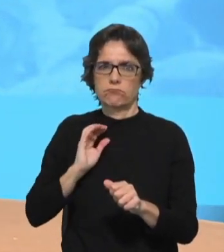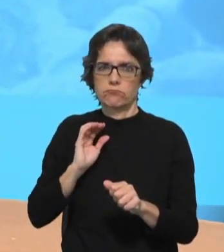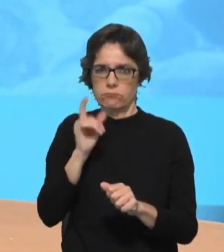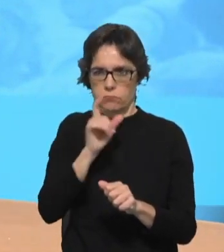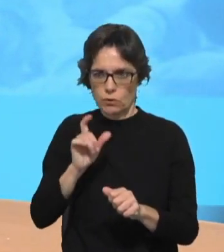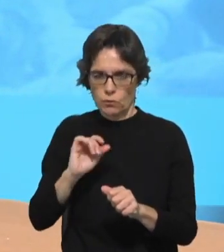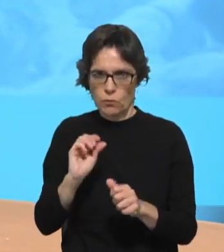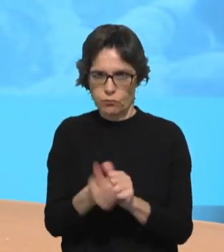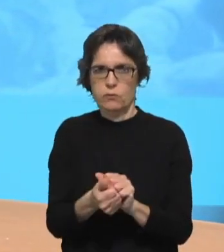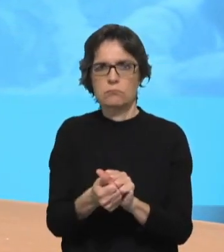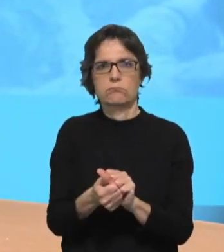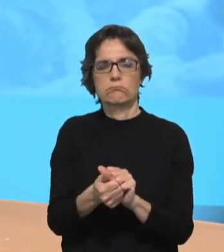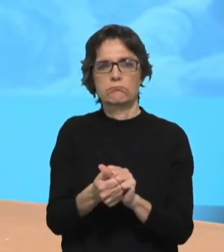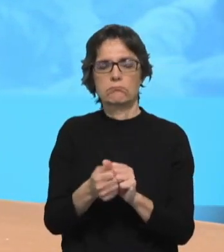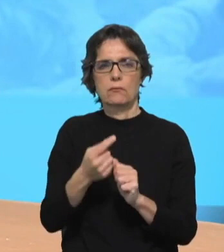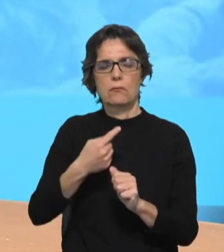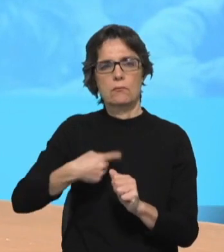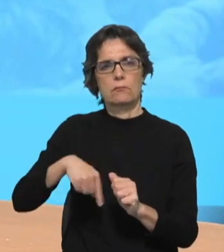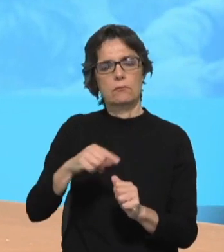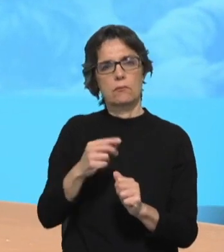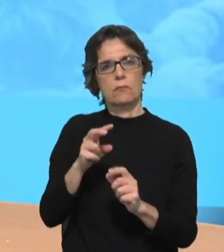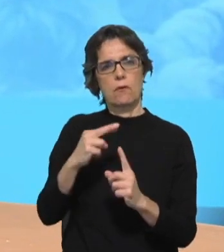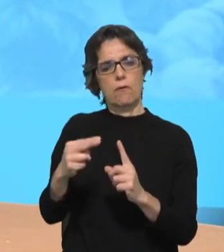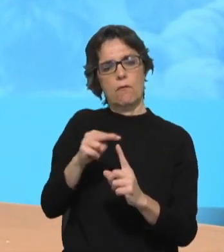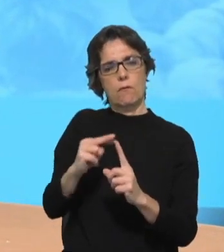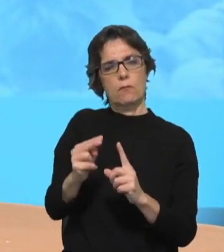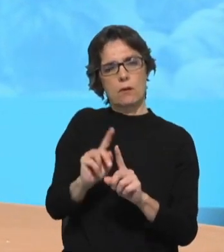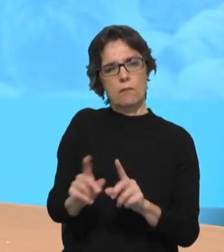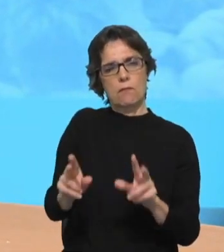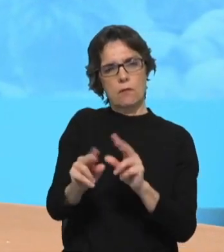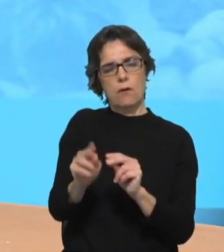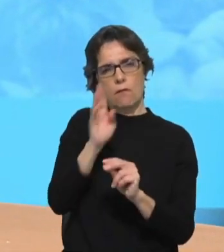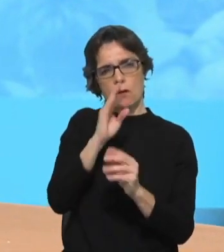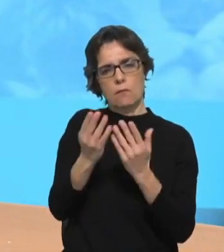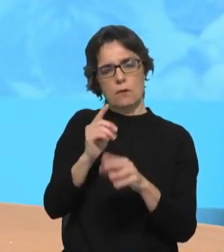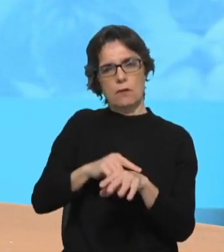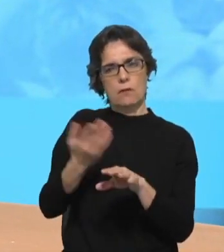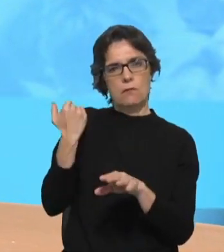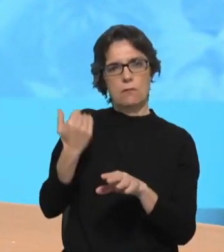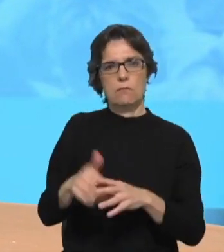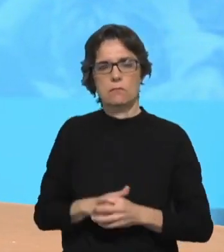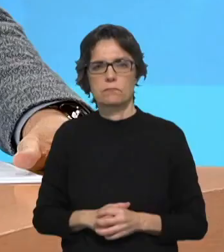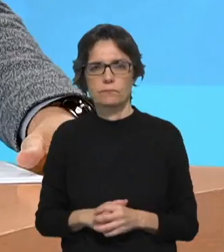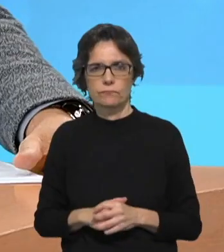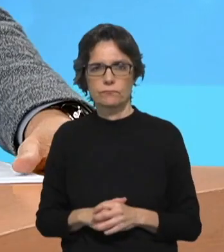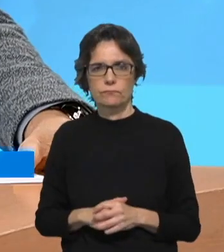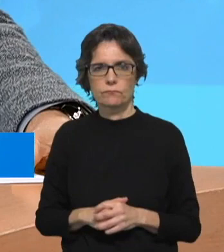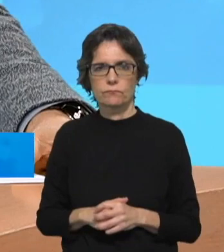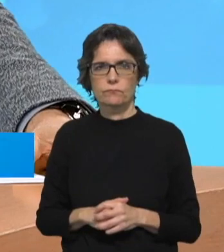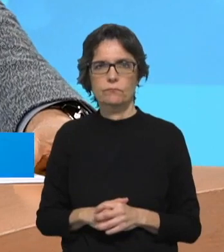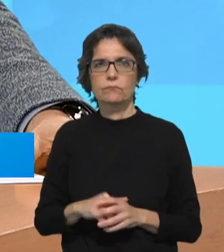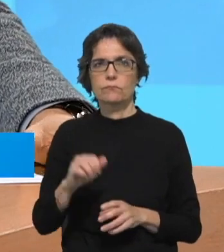que estamos inseridos de forma diferente daquilo que acontecia há algumas décadas atrás. Sim, de facto,